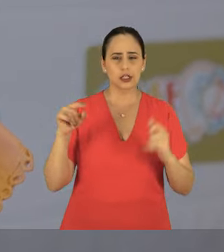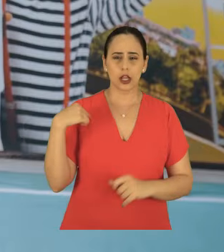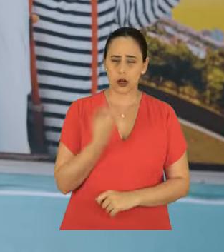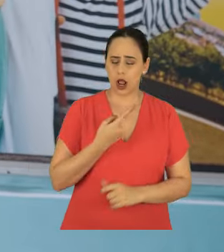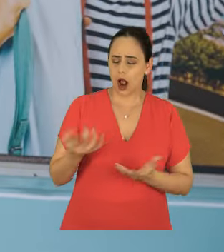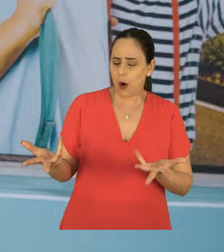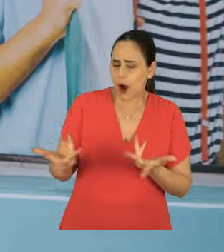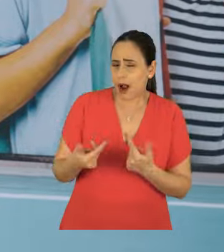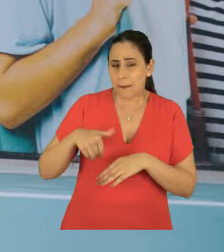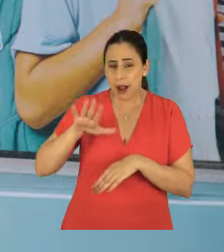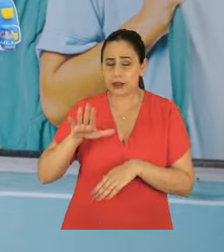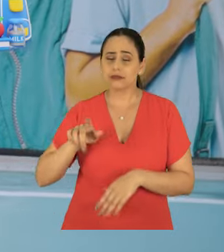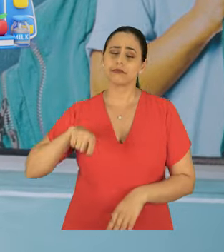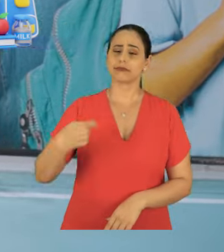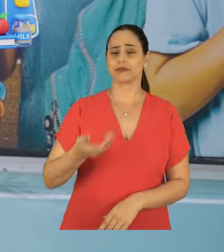melhor.